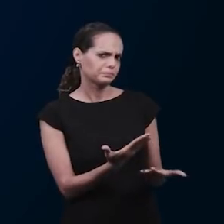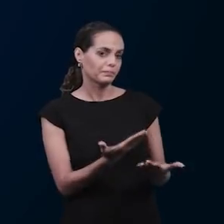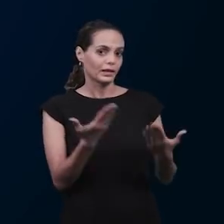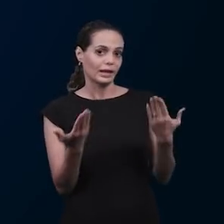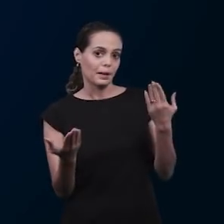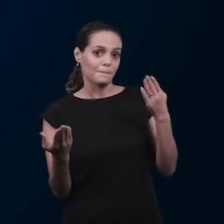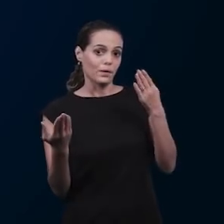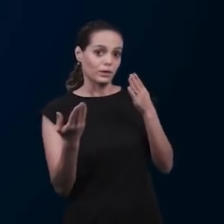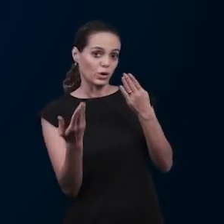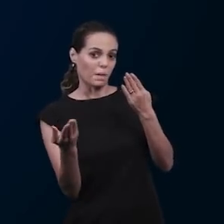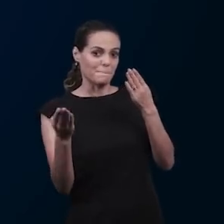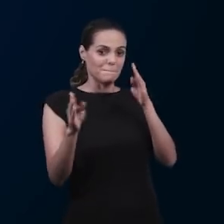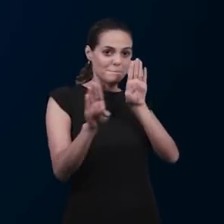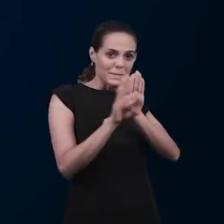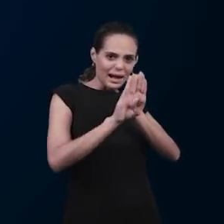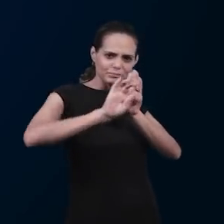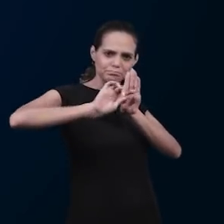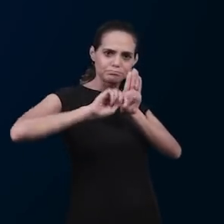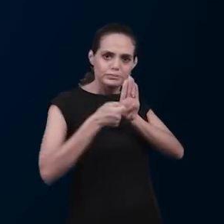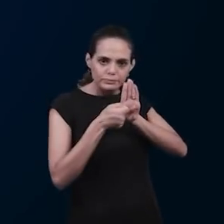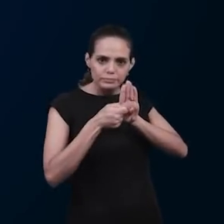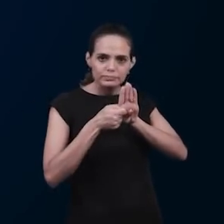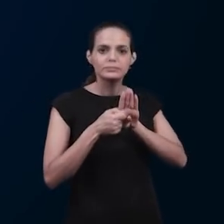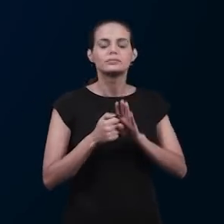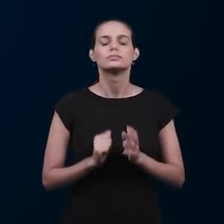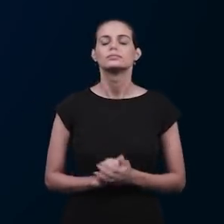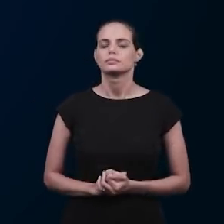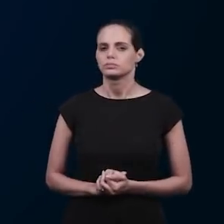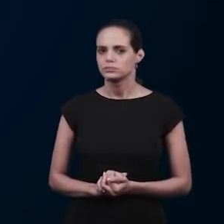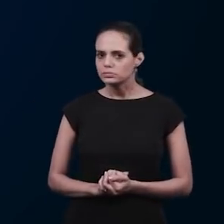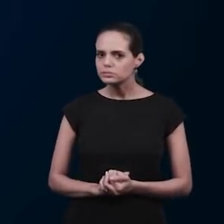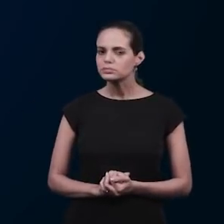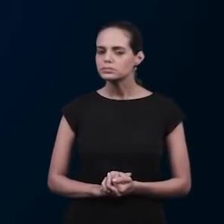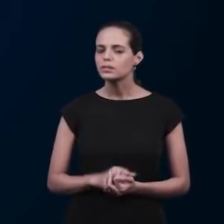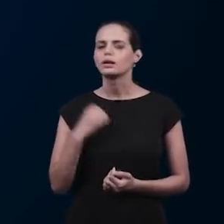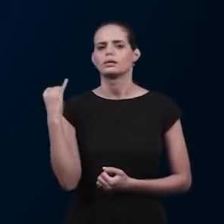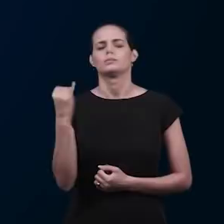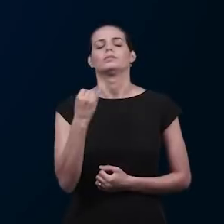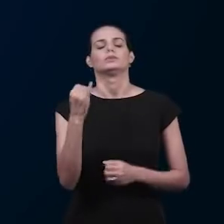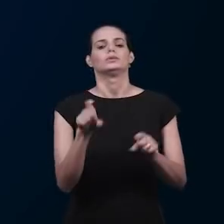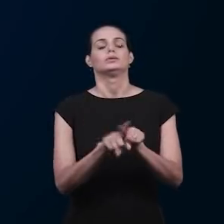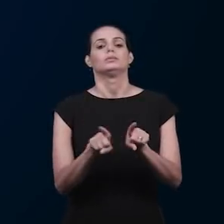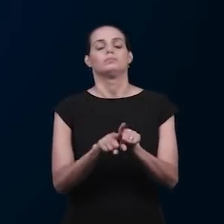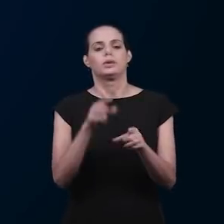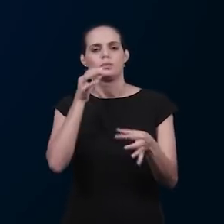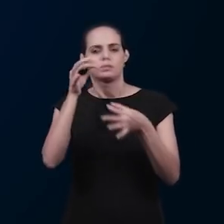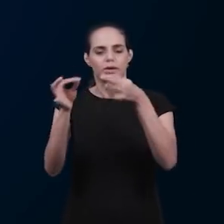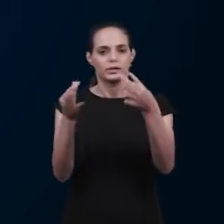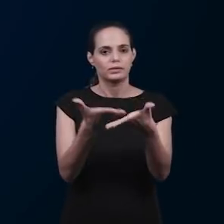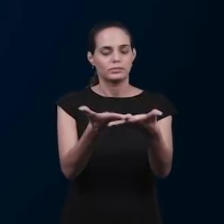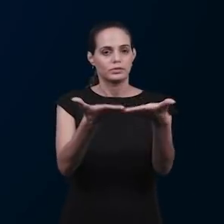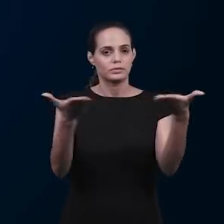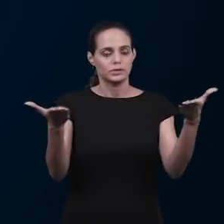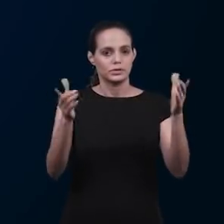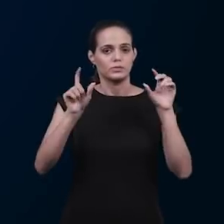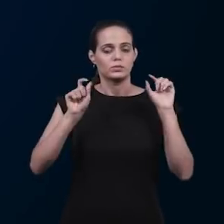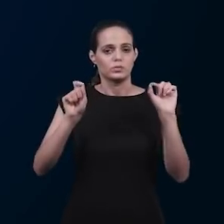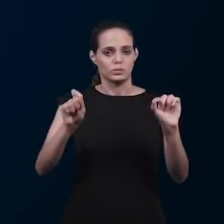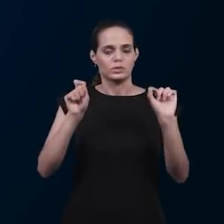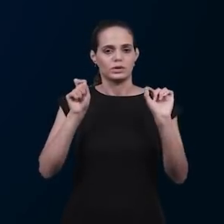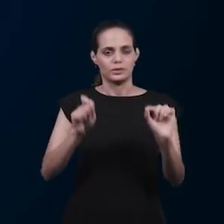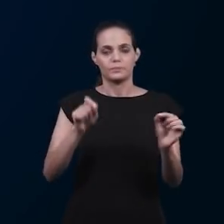rejeitadas e a porta foi fechada. É importante também deixarmos aqui um pequeno comentário para os